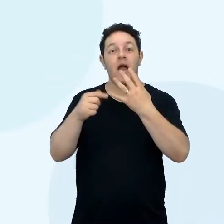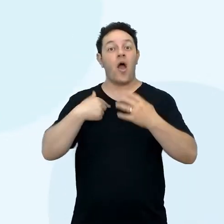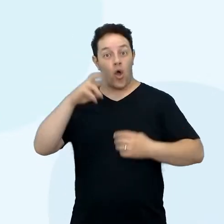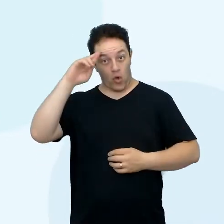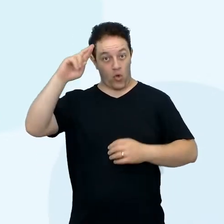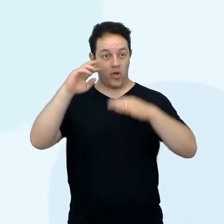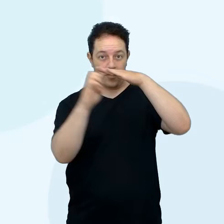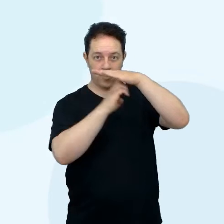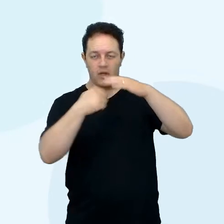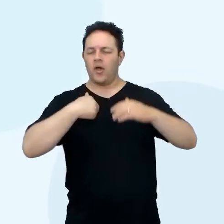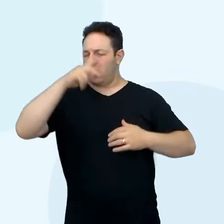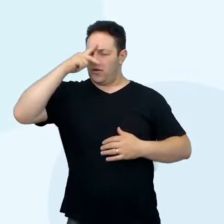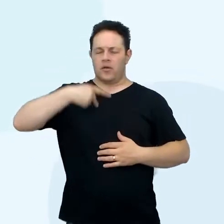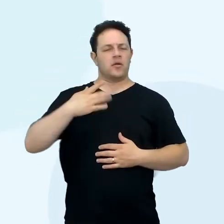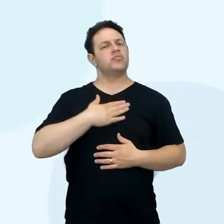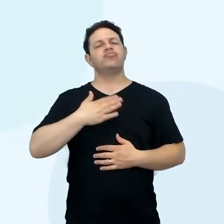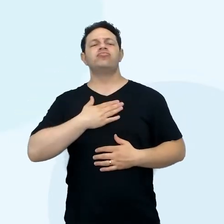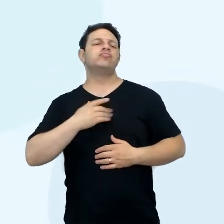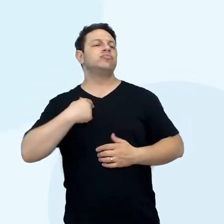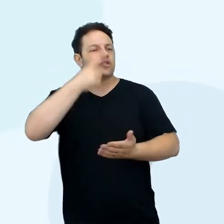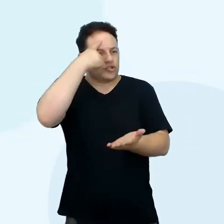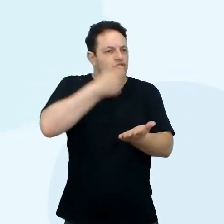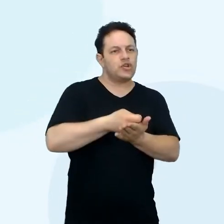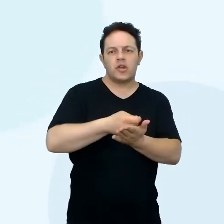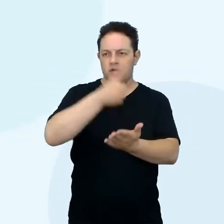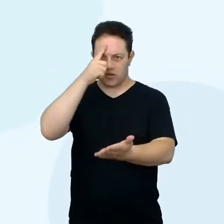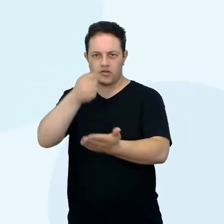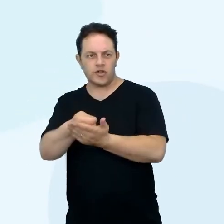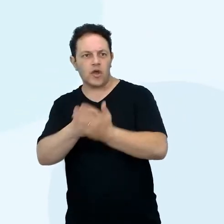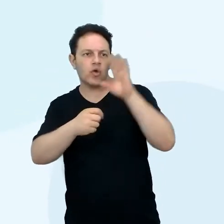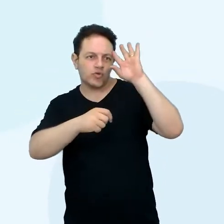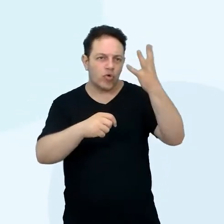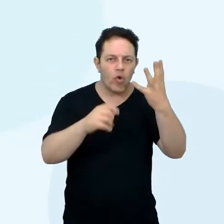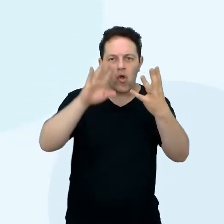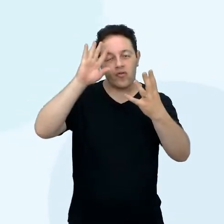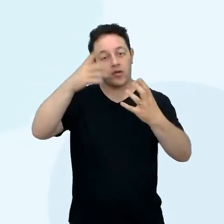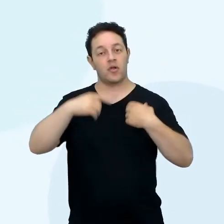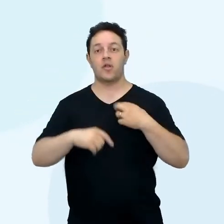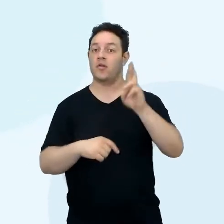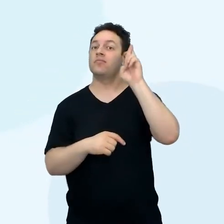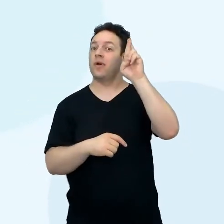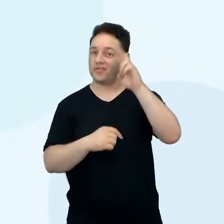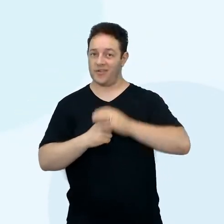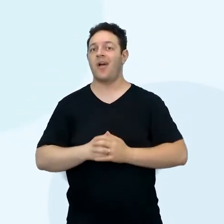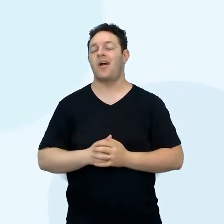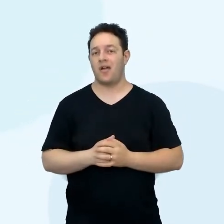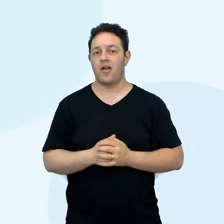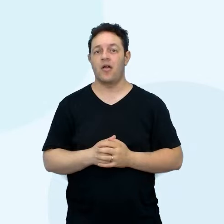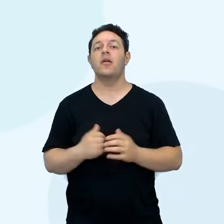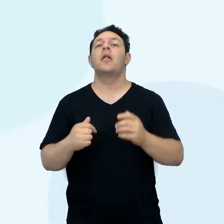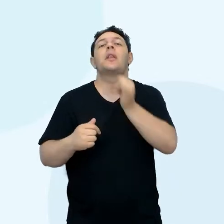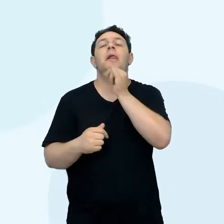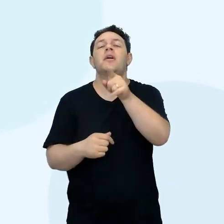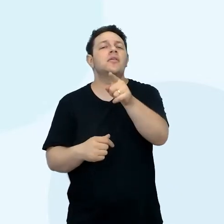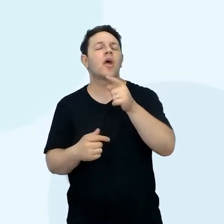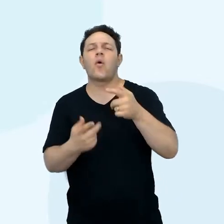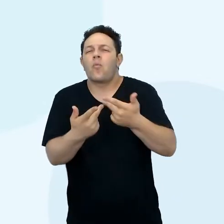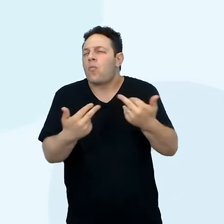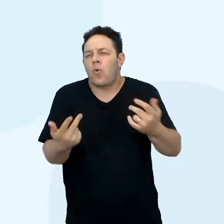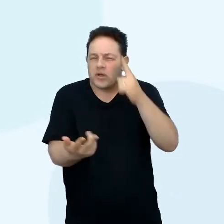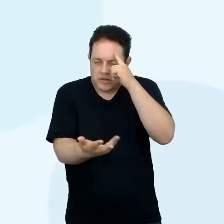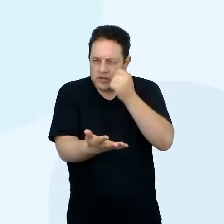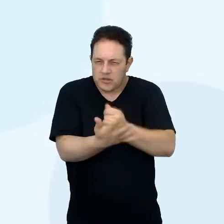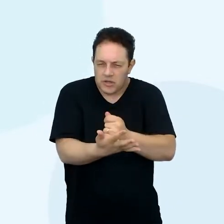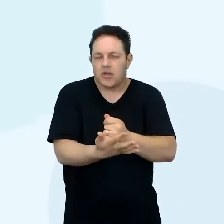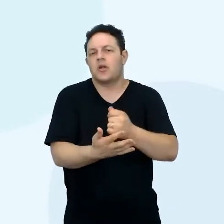ter independência. E independência para tomar atitudes, tá? E quando nós falamos de independência para tomar atitudes, nós estamos falando